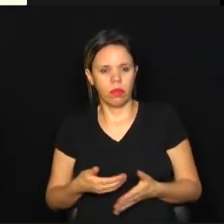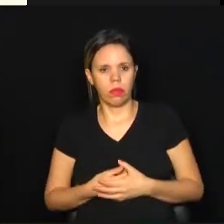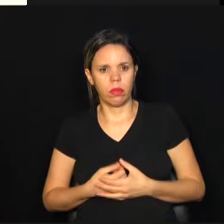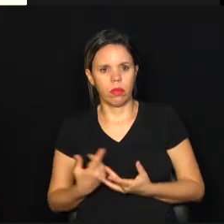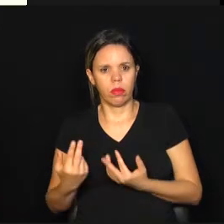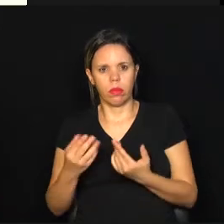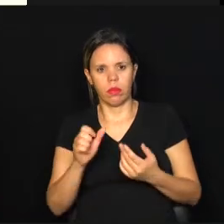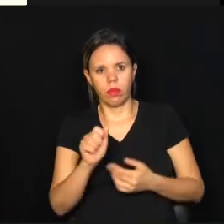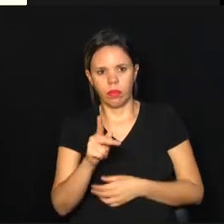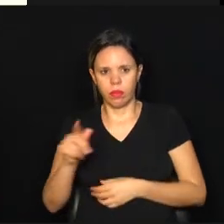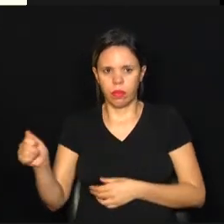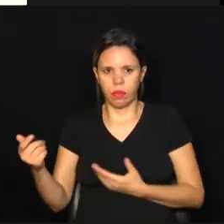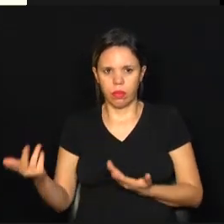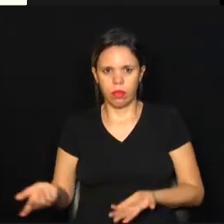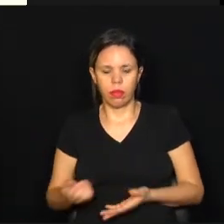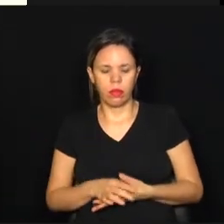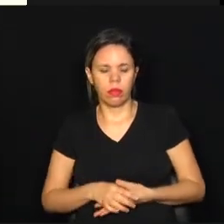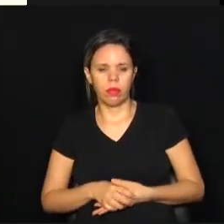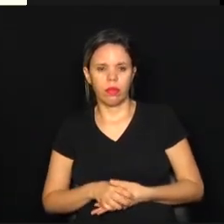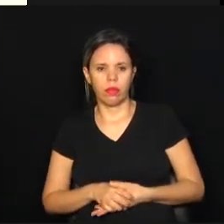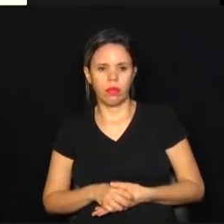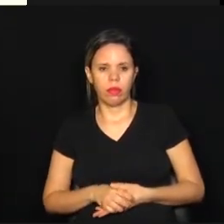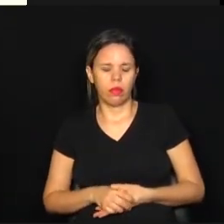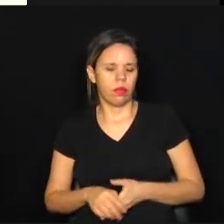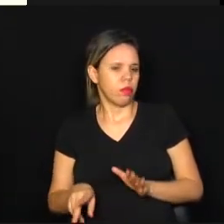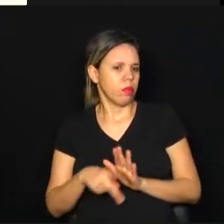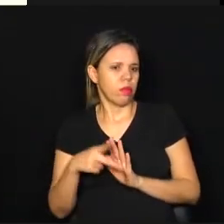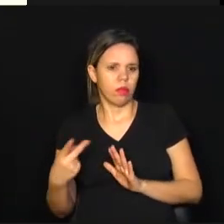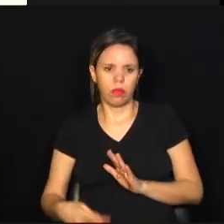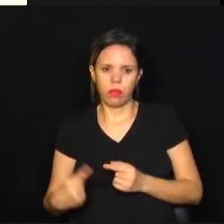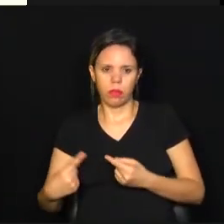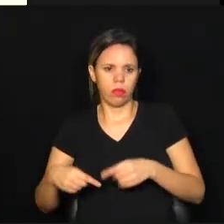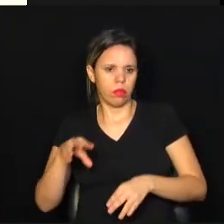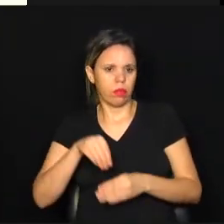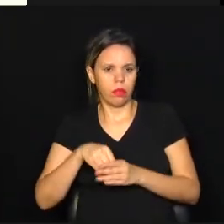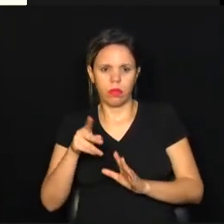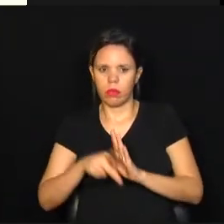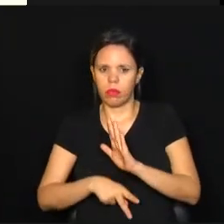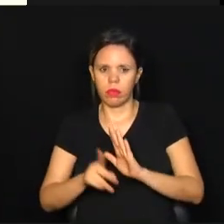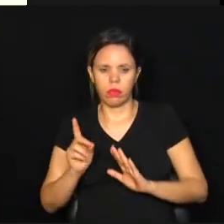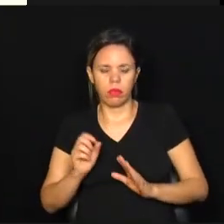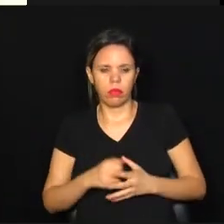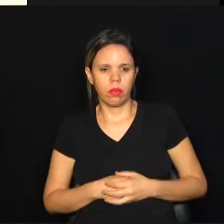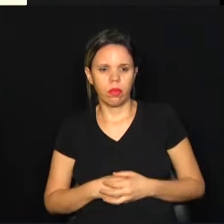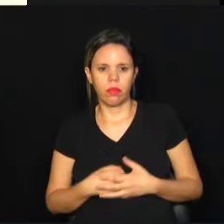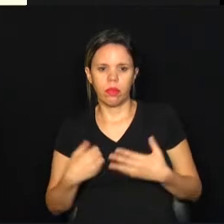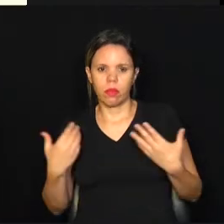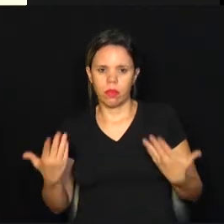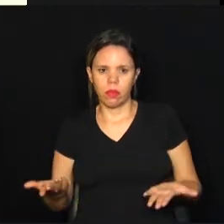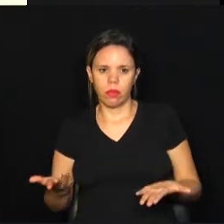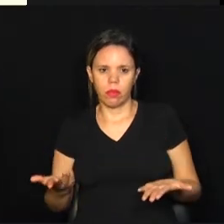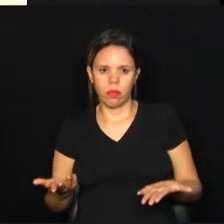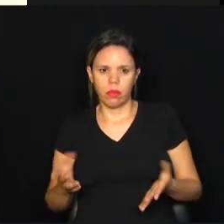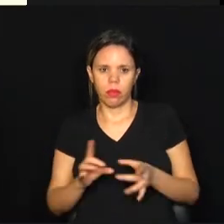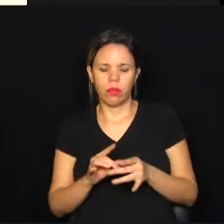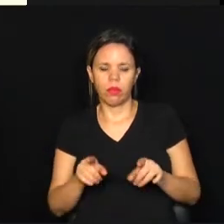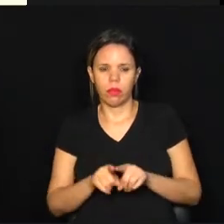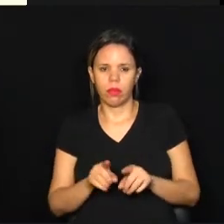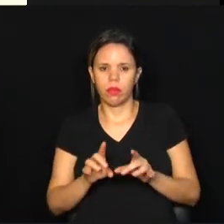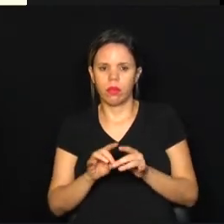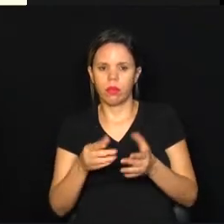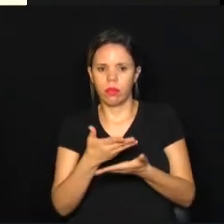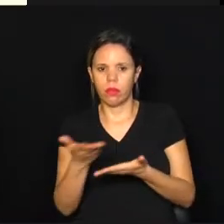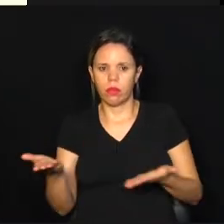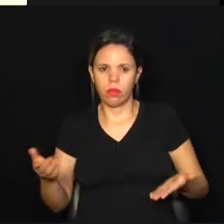da APA, e não propriamente as discussões dentro do plano diretor, né? Então, a gente se prontifica e está à disposição aí